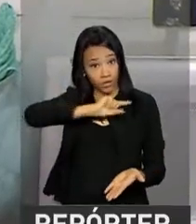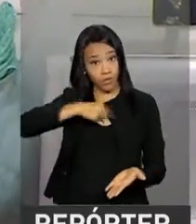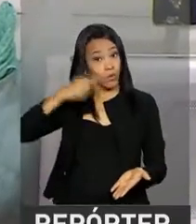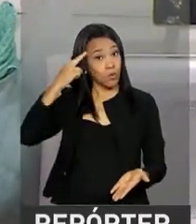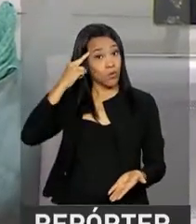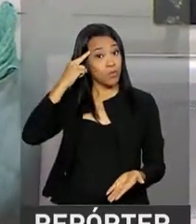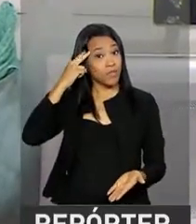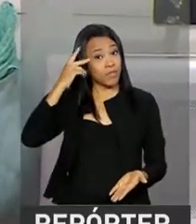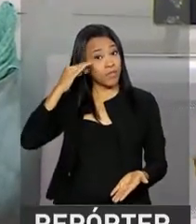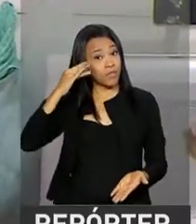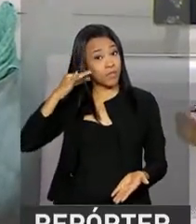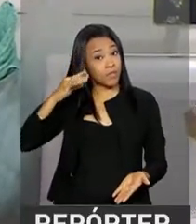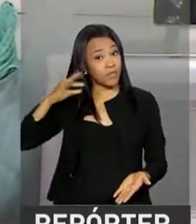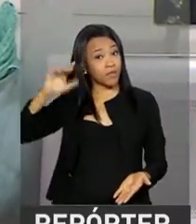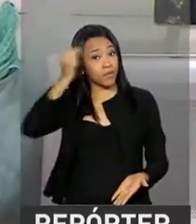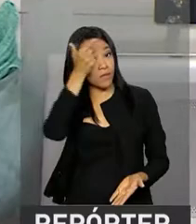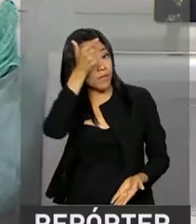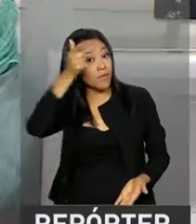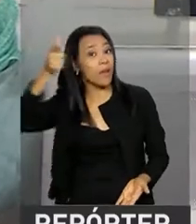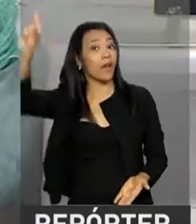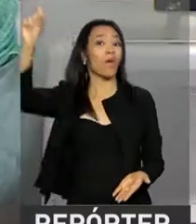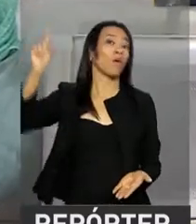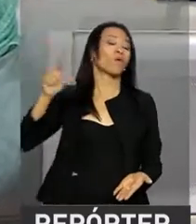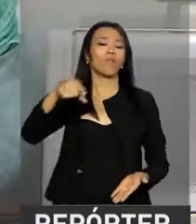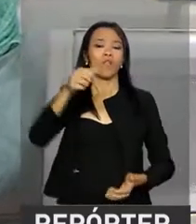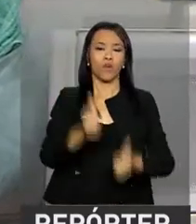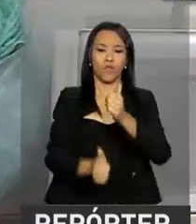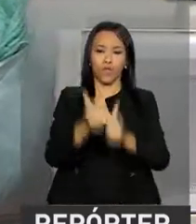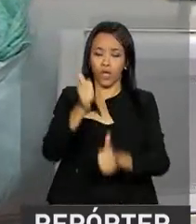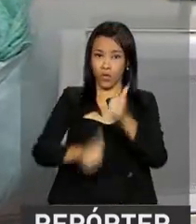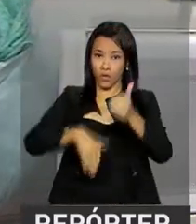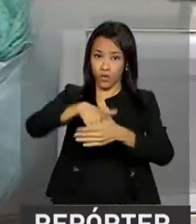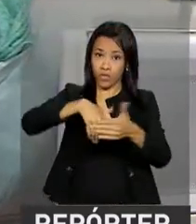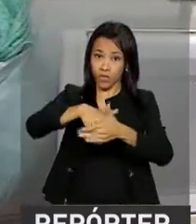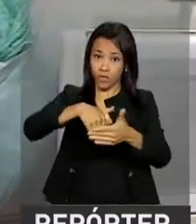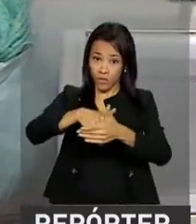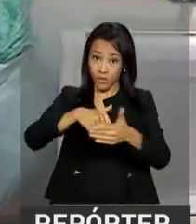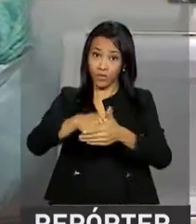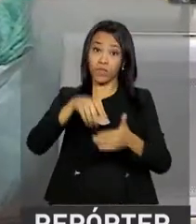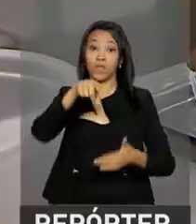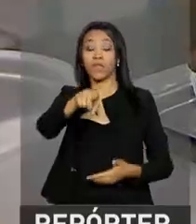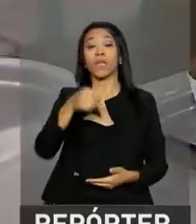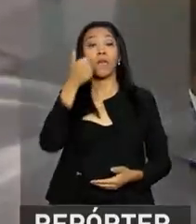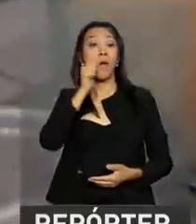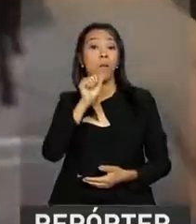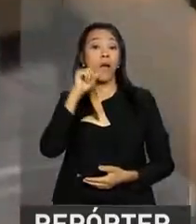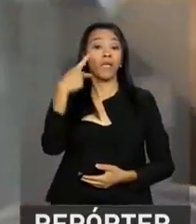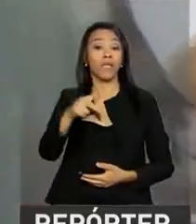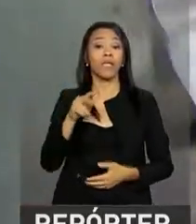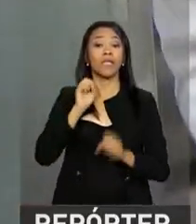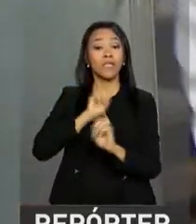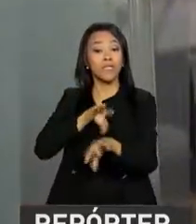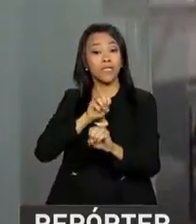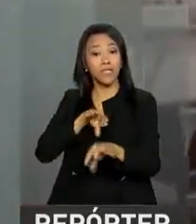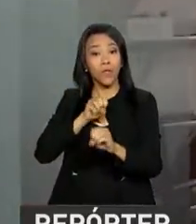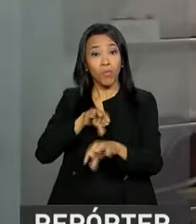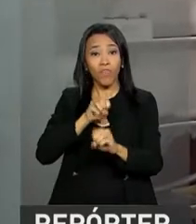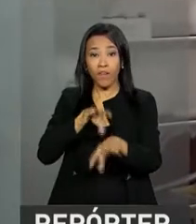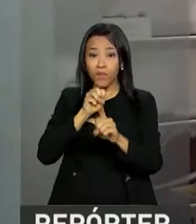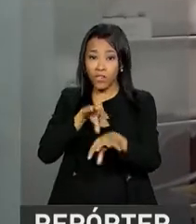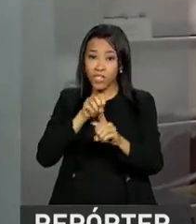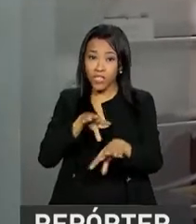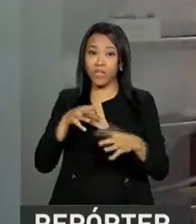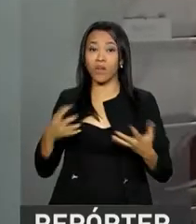era outro alexandre foi jogador profissional de futebol até que uma mãe de um amigo ensinou a arte de transformar